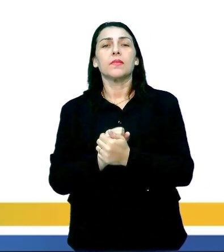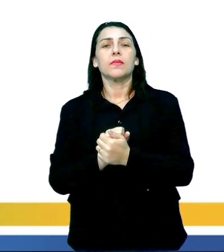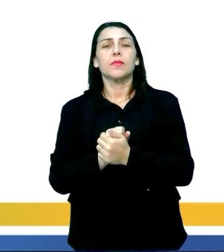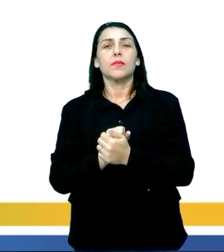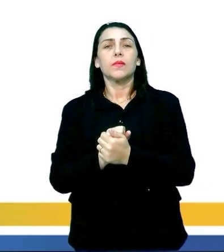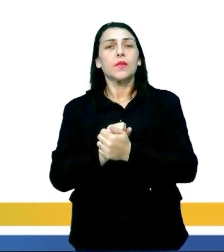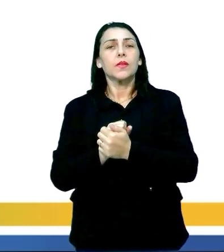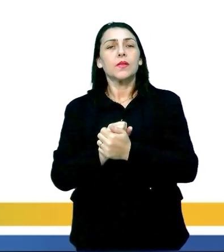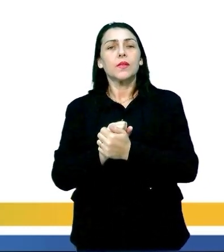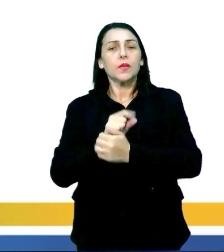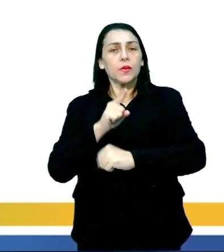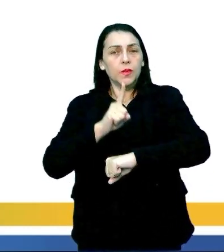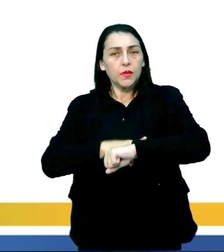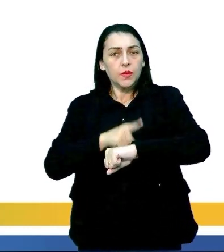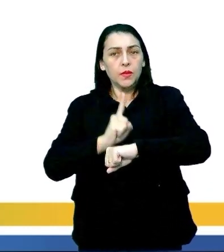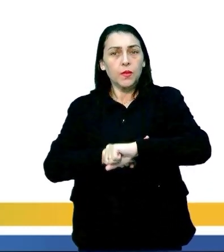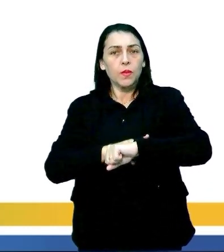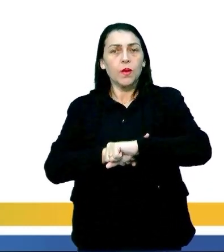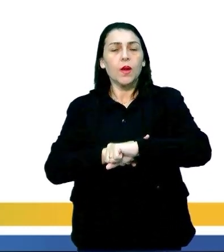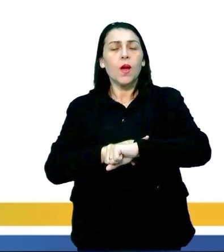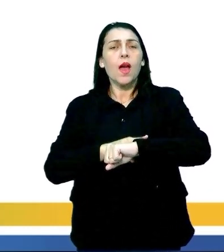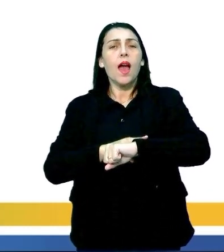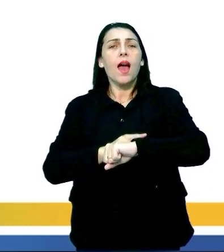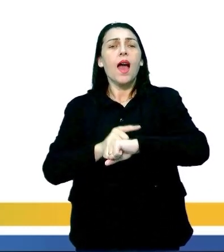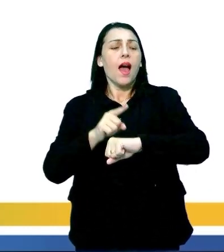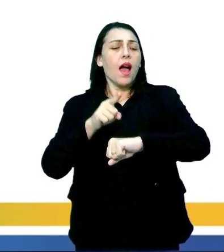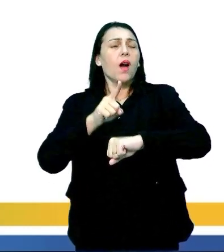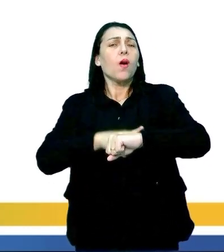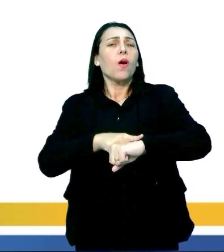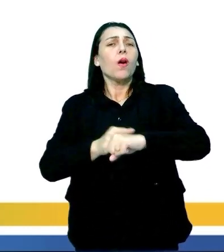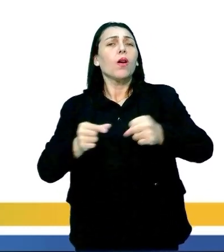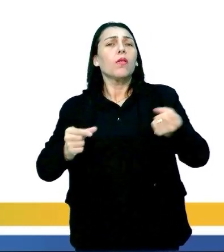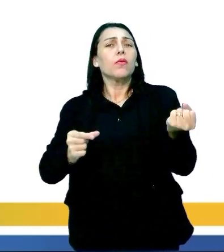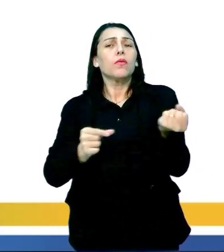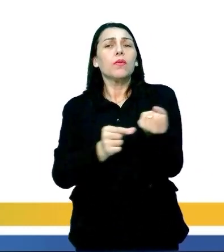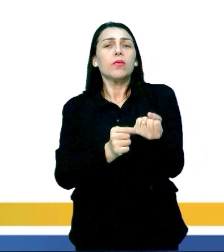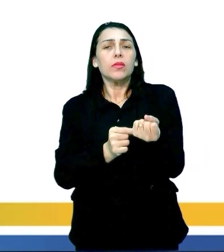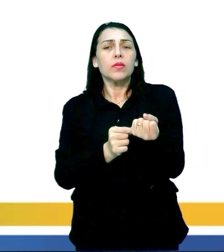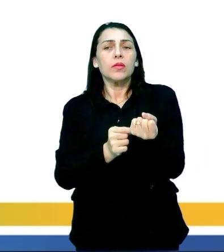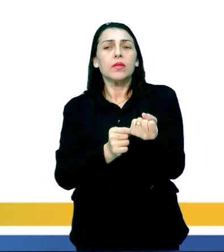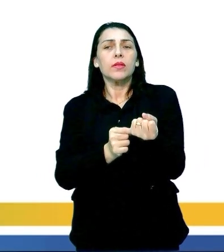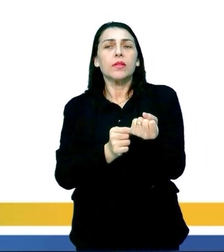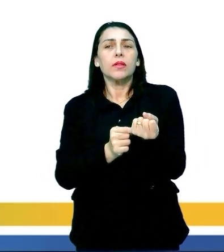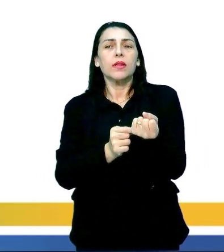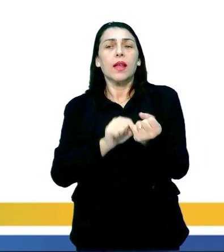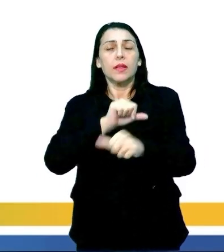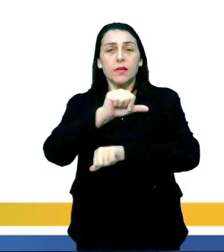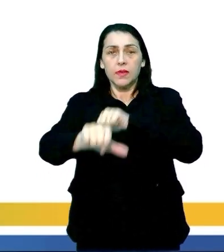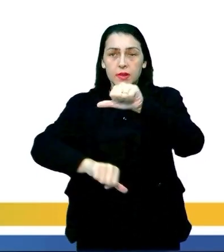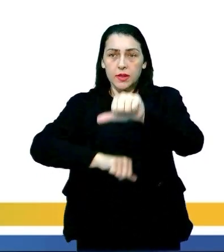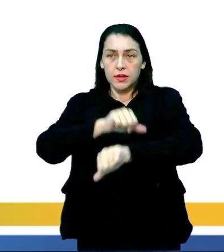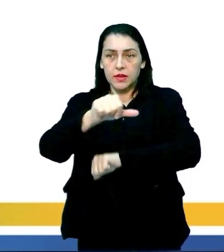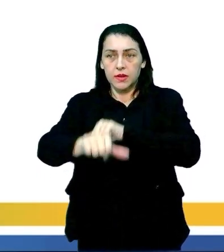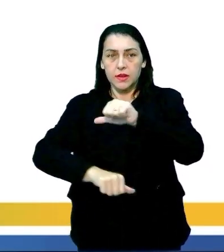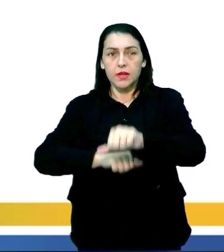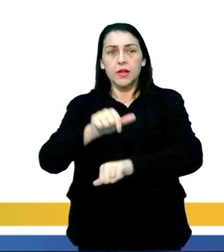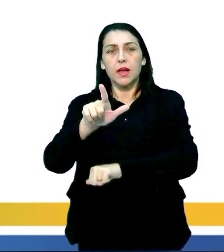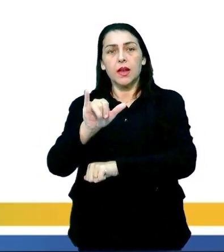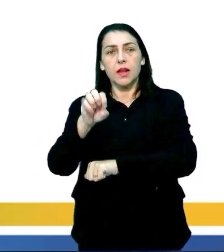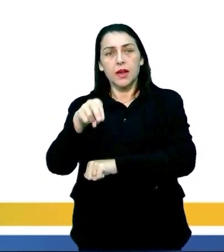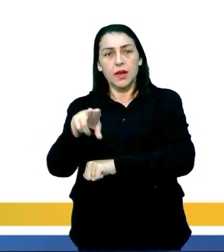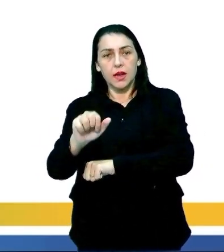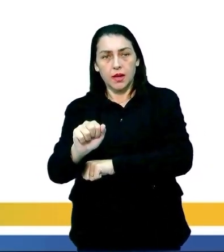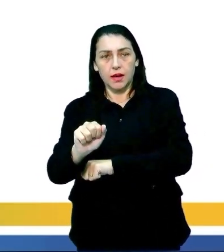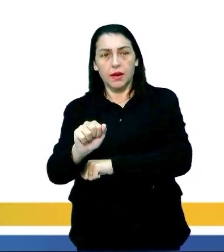Deste instante em que foi ligada, considere que essa variação